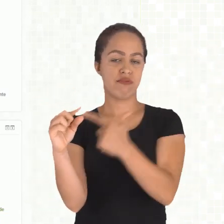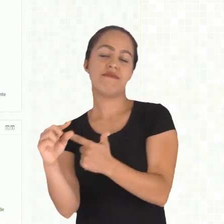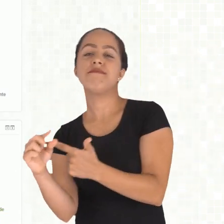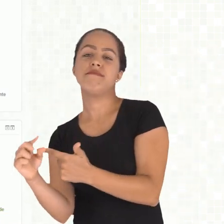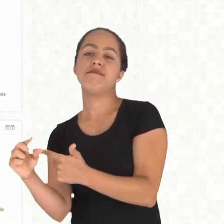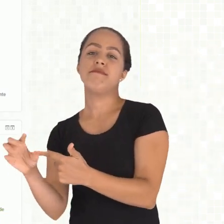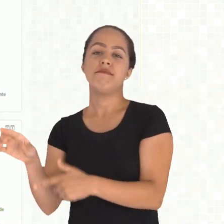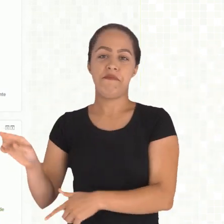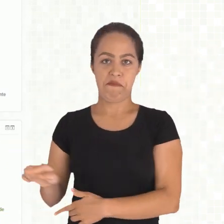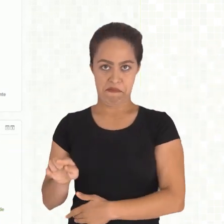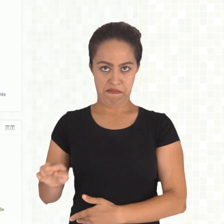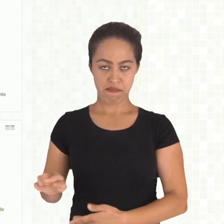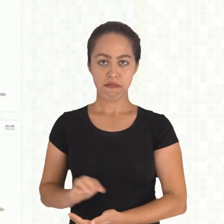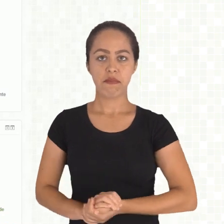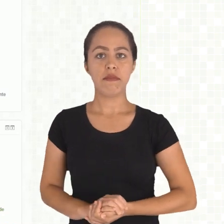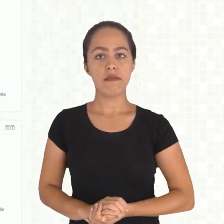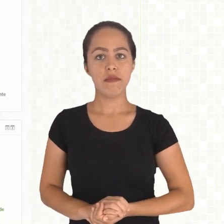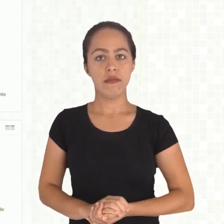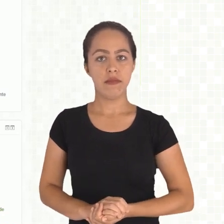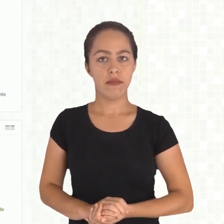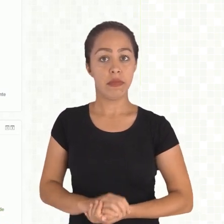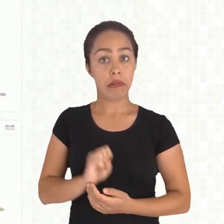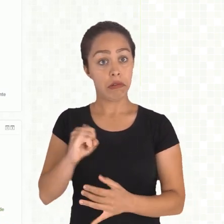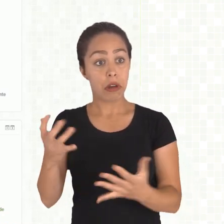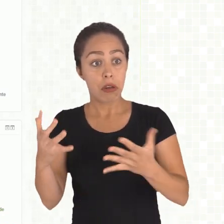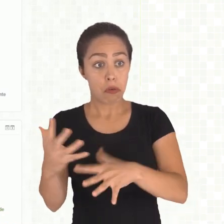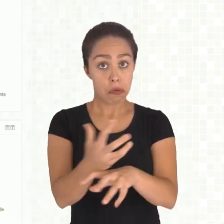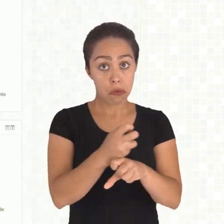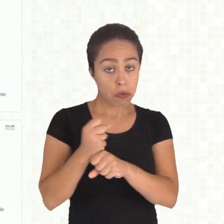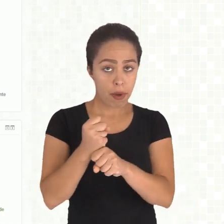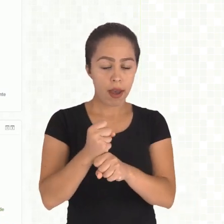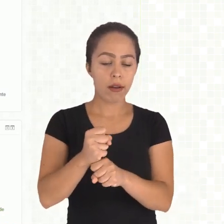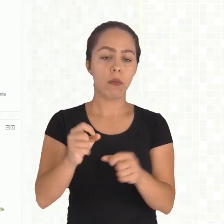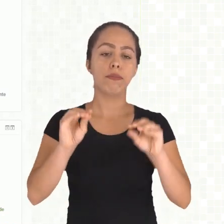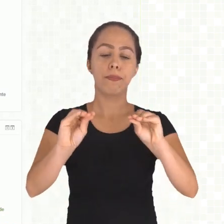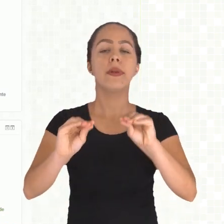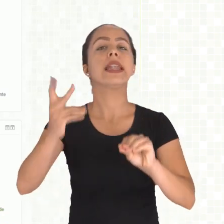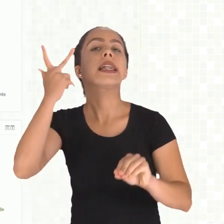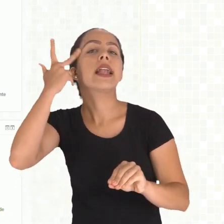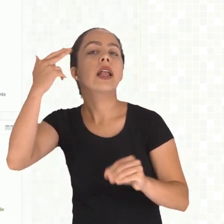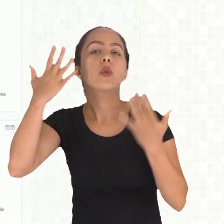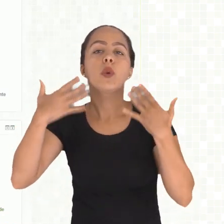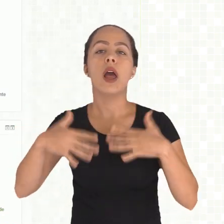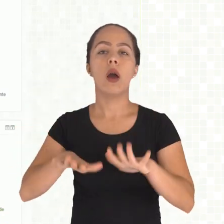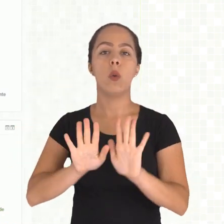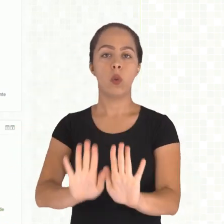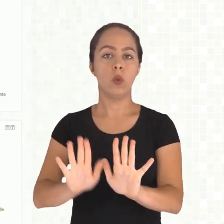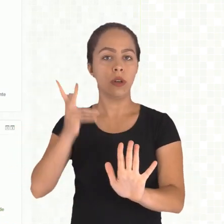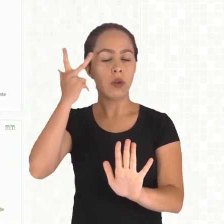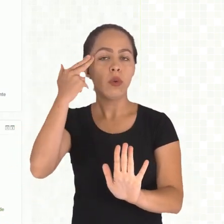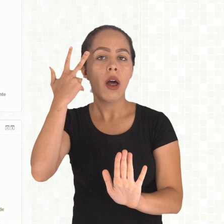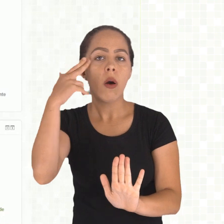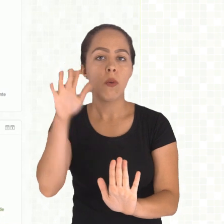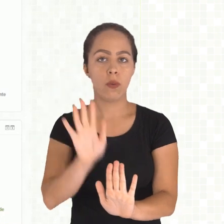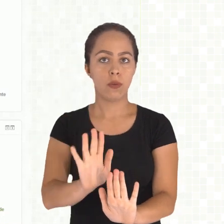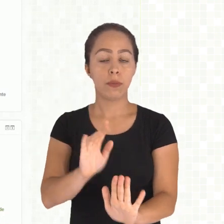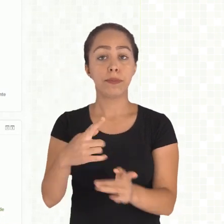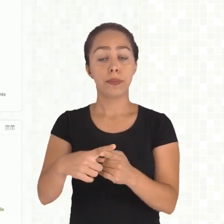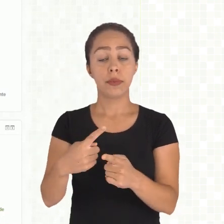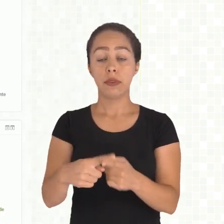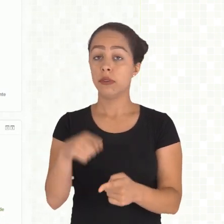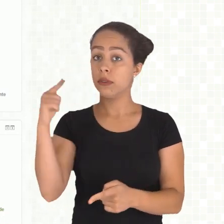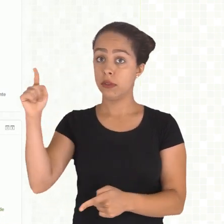só deixar nessa forma de agregação natural, tá bom? Nesse caso, nós vamos escolher a maior nota, porque é uma prova e